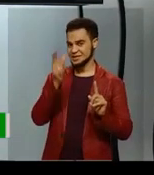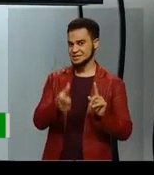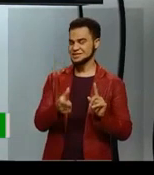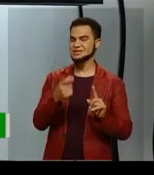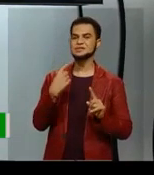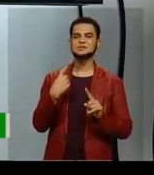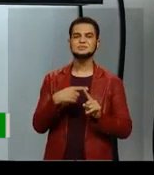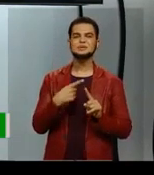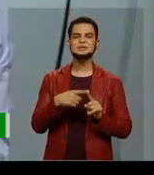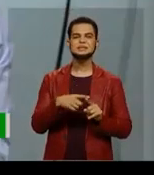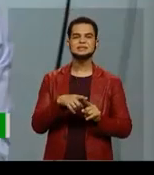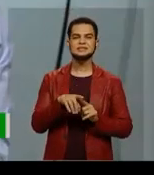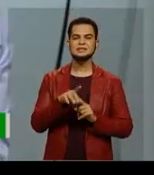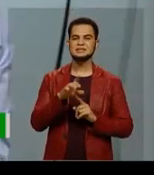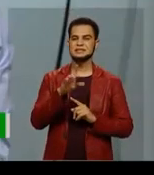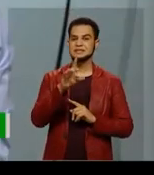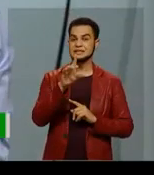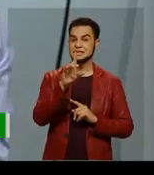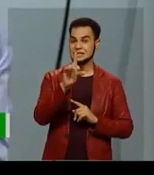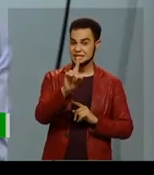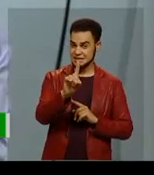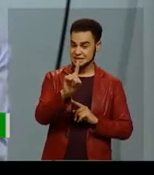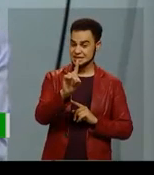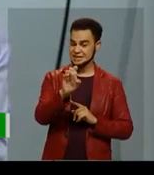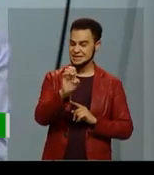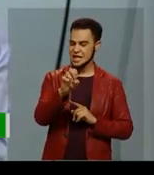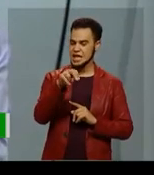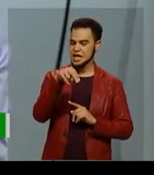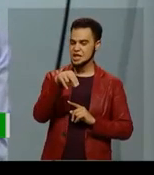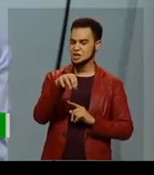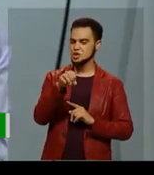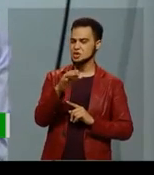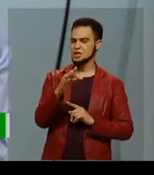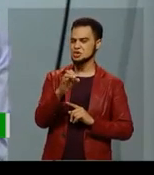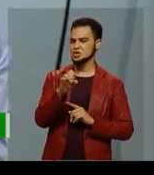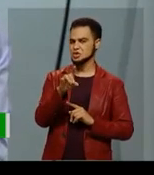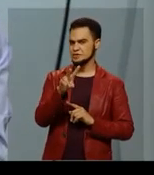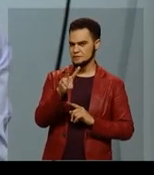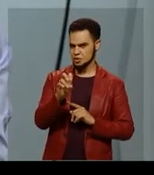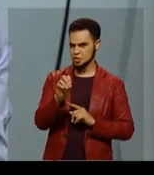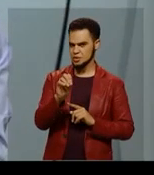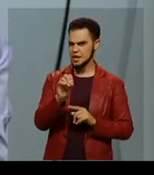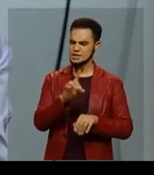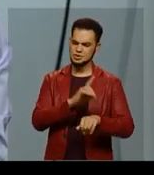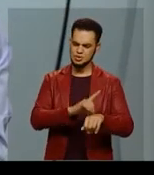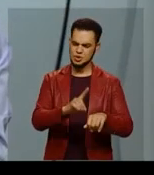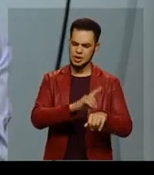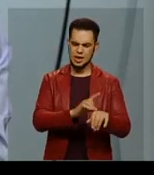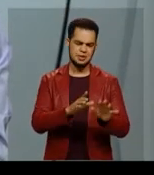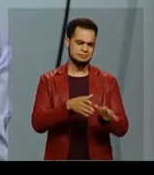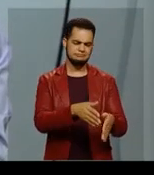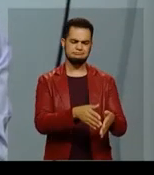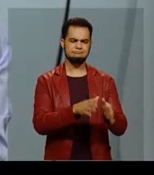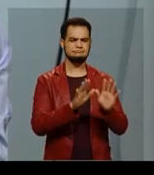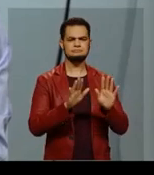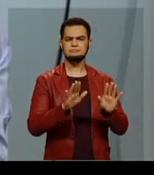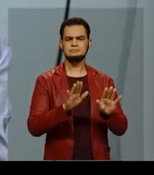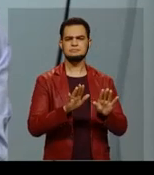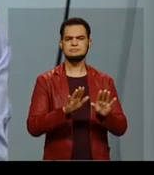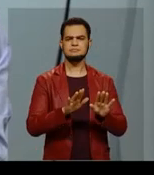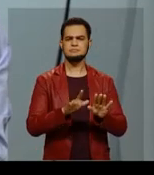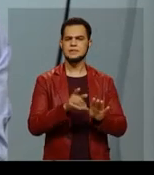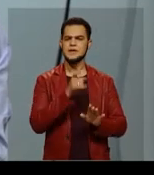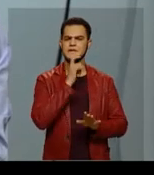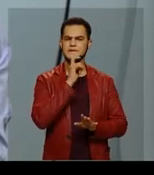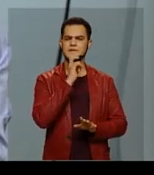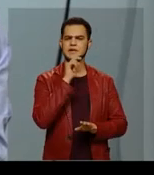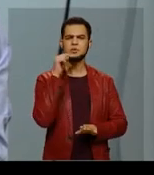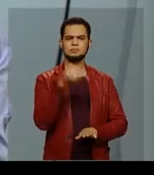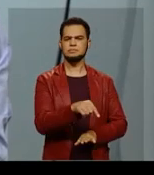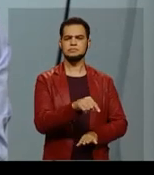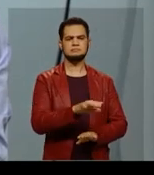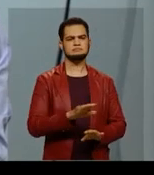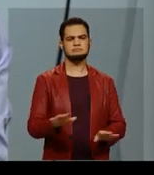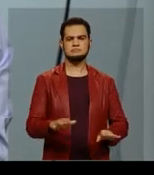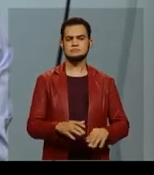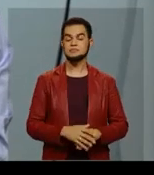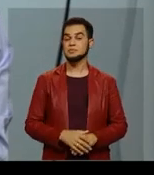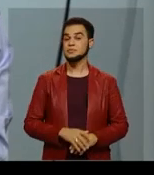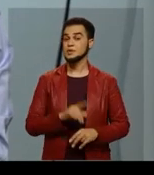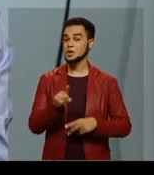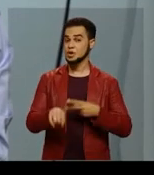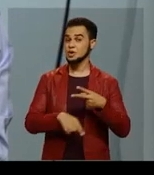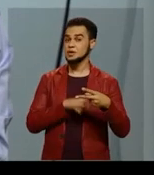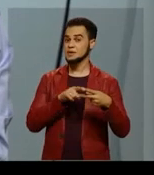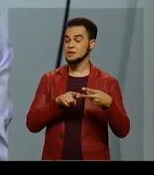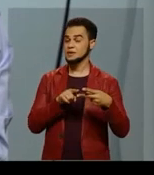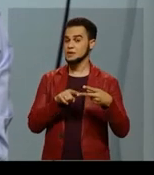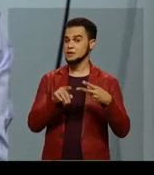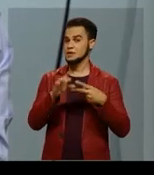denotativo é o referencial que traz o dicionário. E o conotativo você vai atribuir, né? E também a conotação ocorre muito,